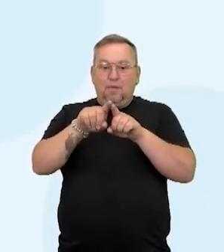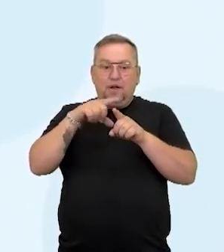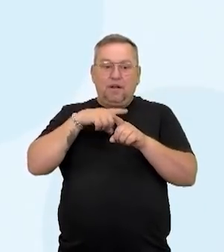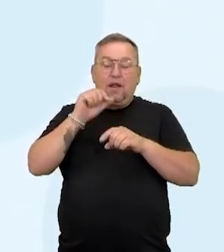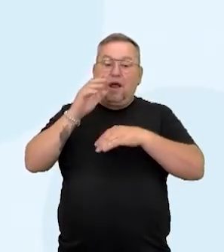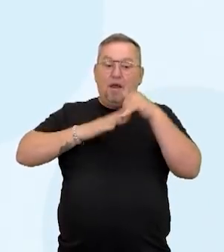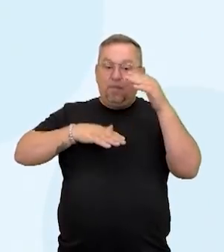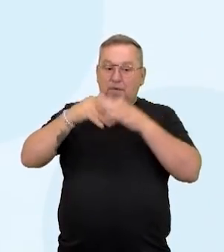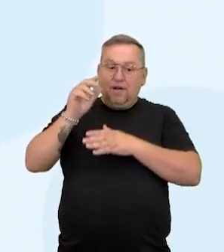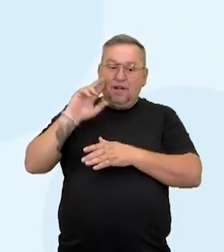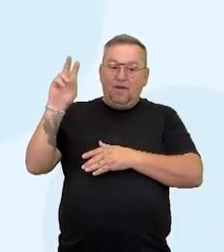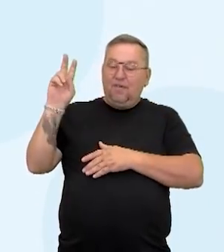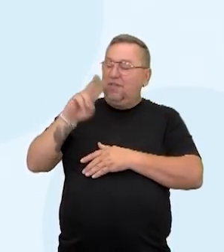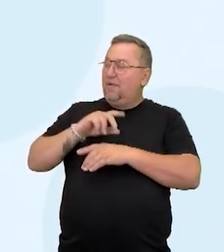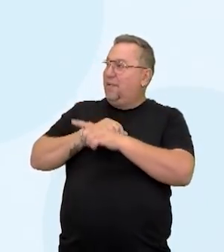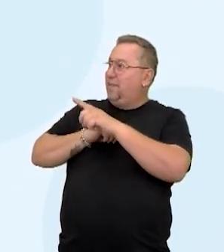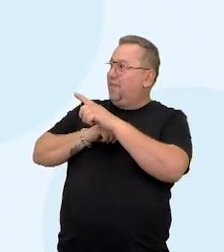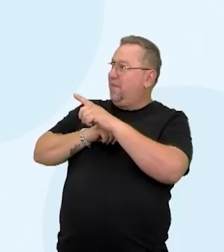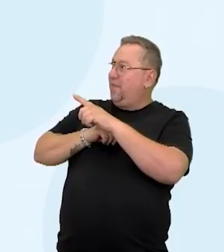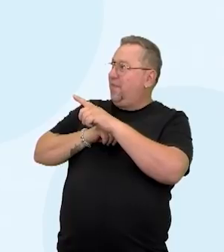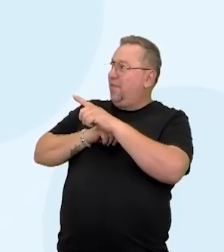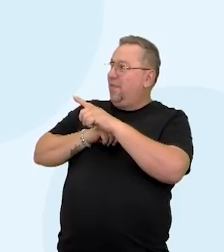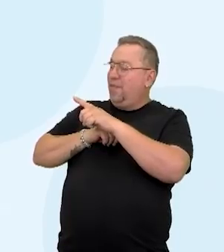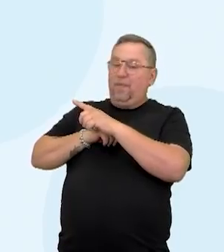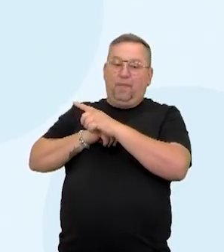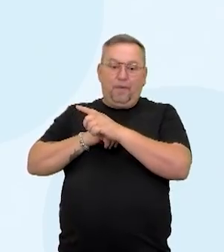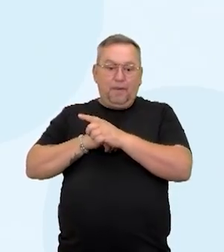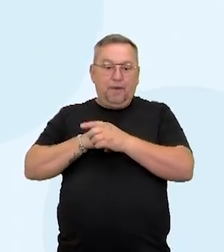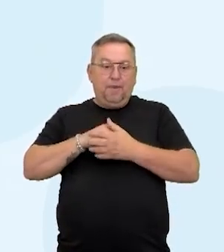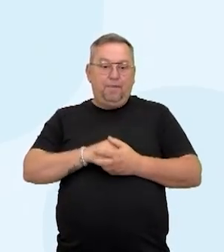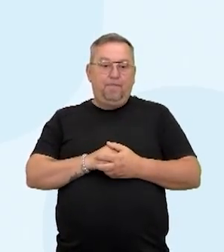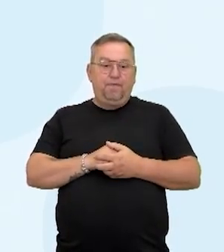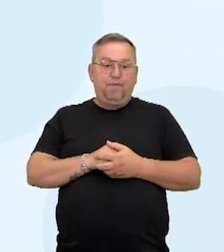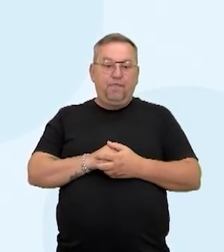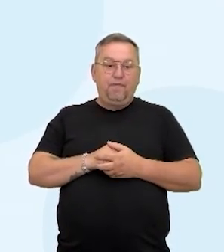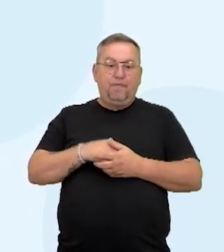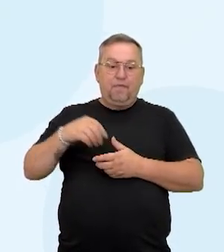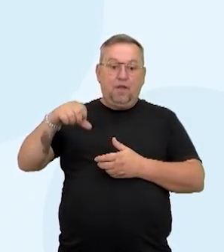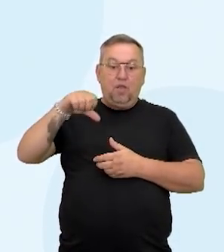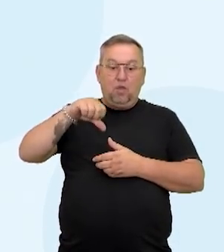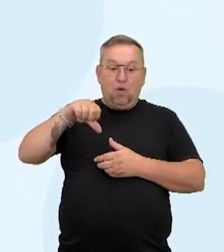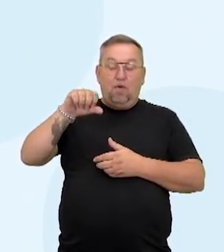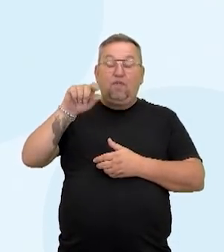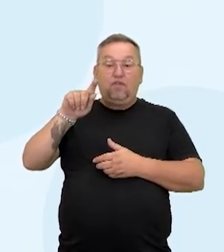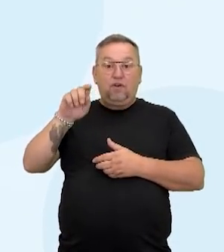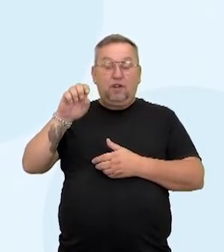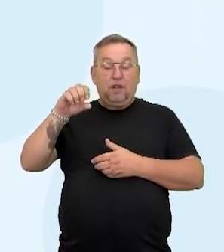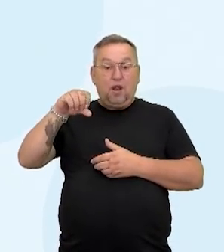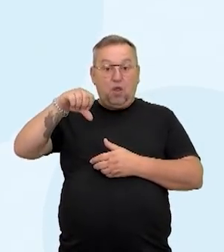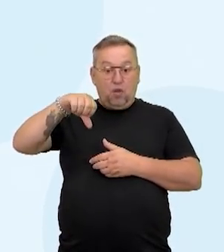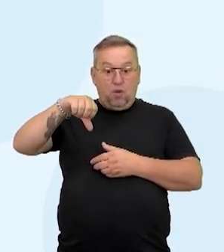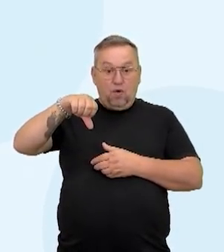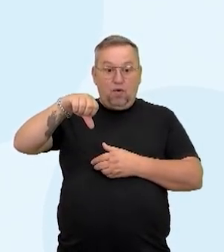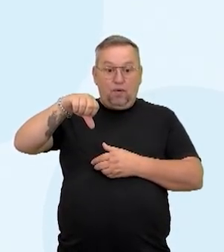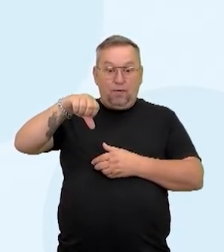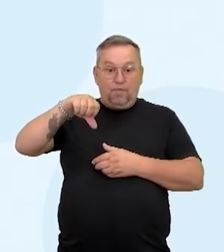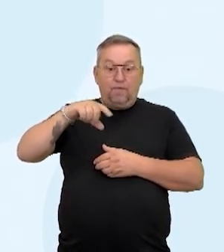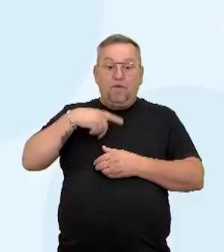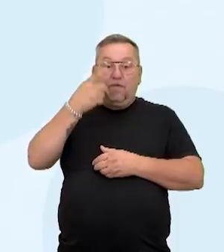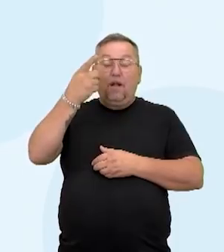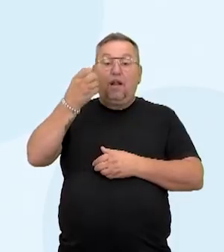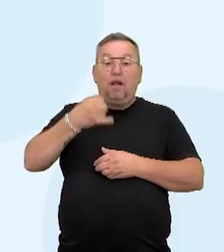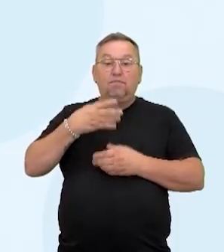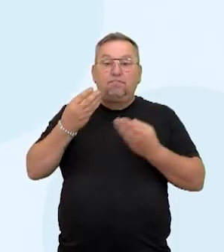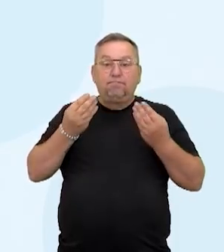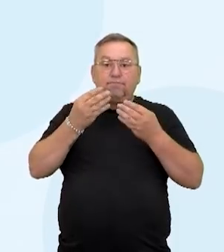tem a habilidade, né? Então a habilidade que nós vamos trabalhar é a habilidade 9 aí do quinto ano de geografia, né? Que aí fala